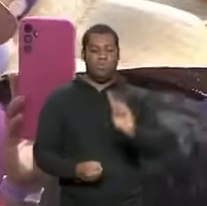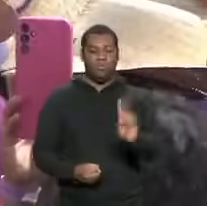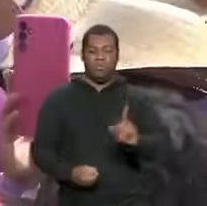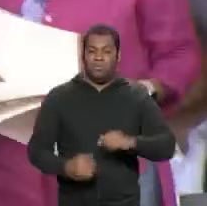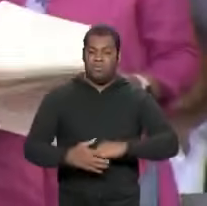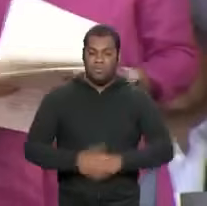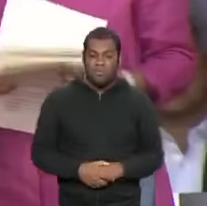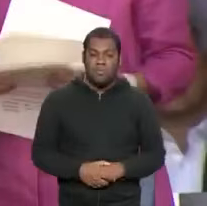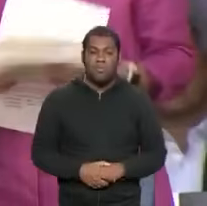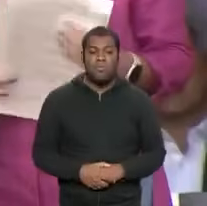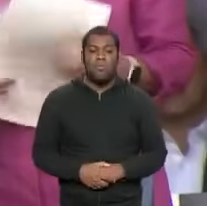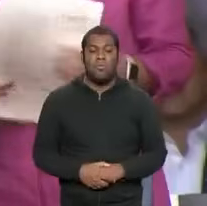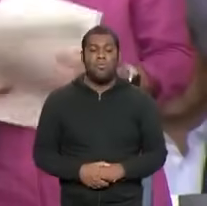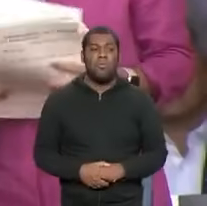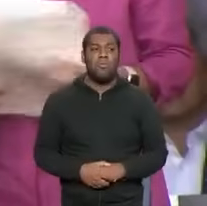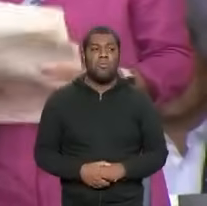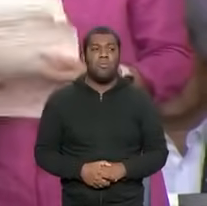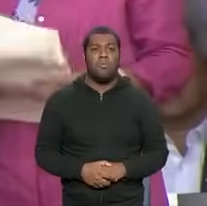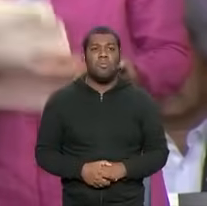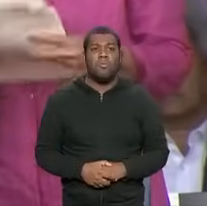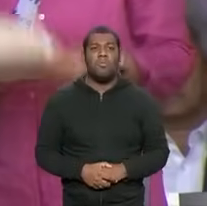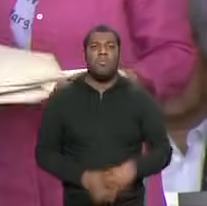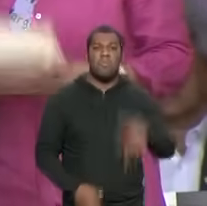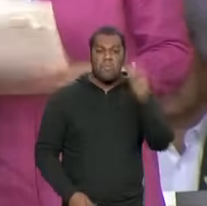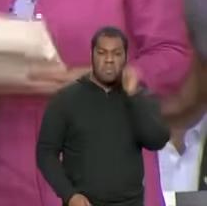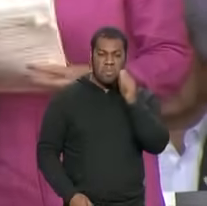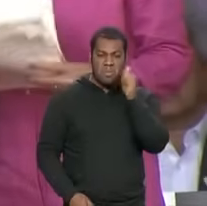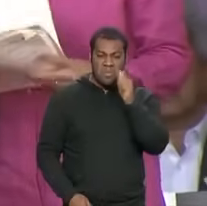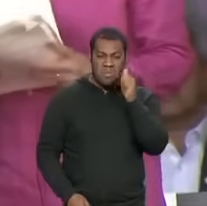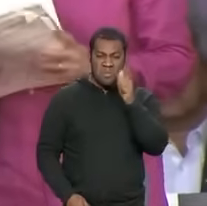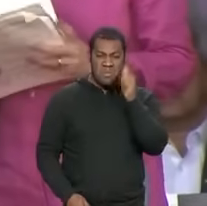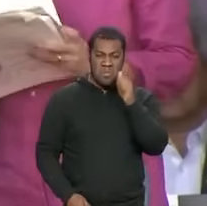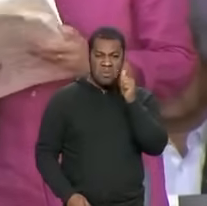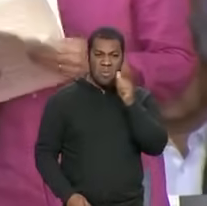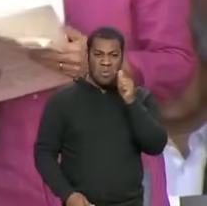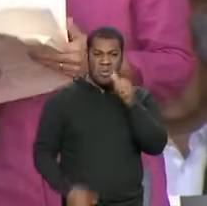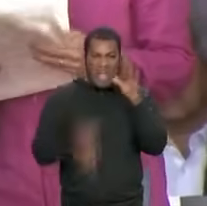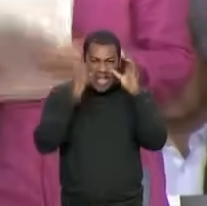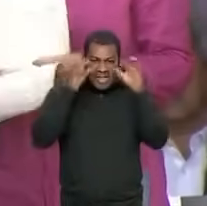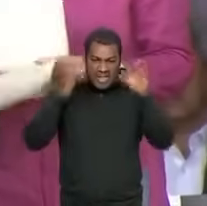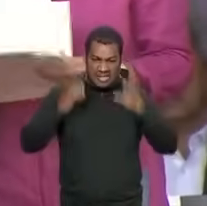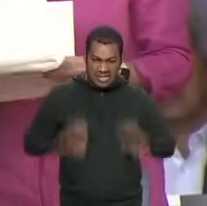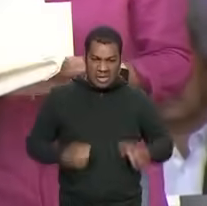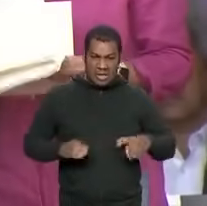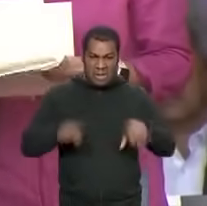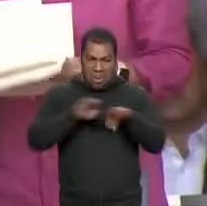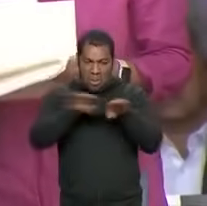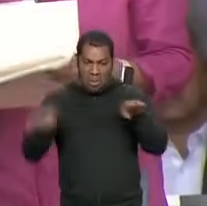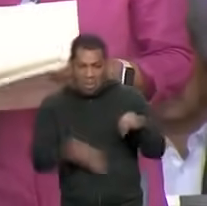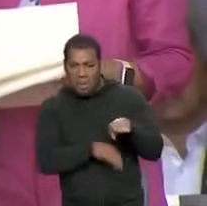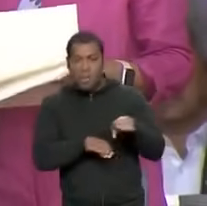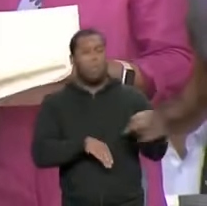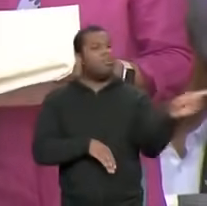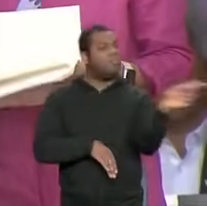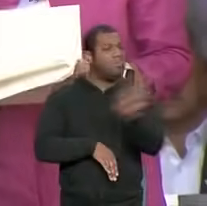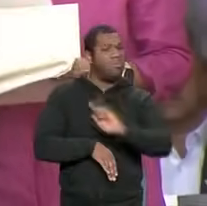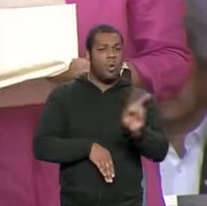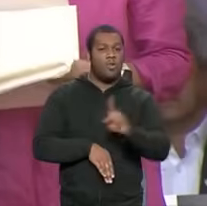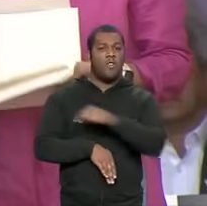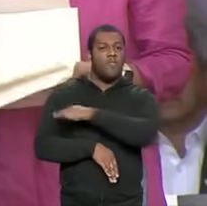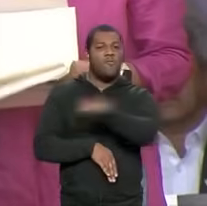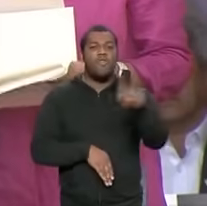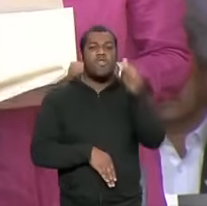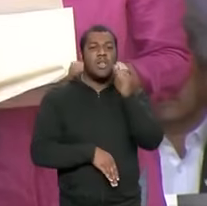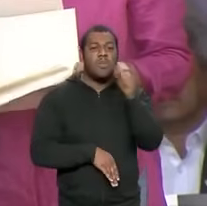a mulher não é e não pode ser tratada como cidadão de segunda categoria vocês são